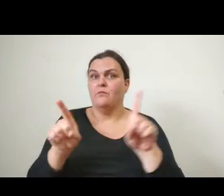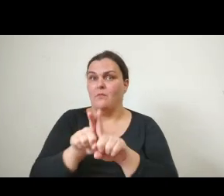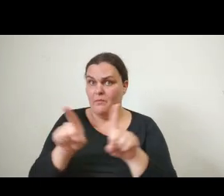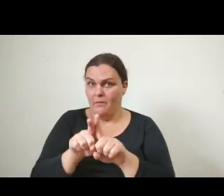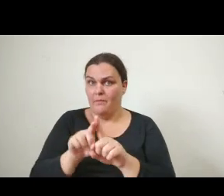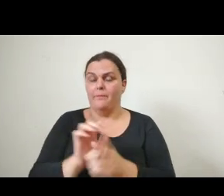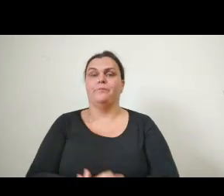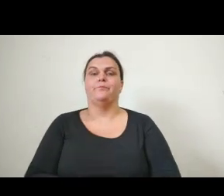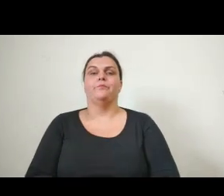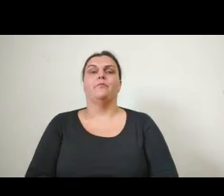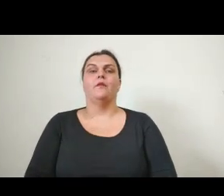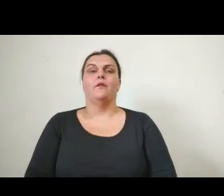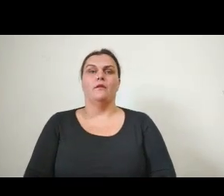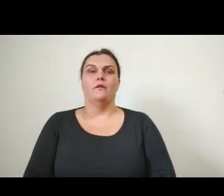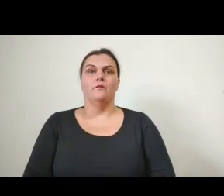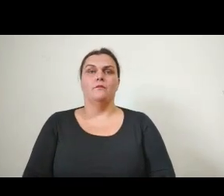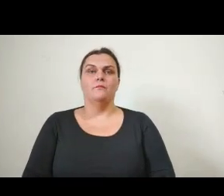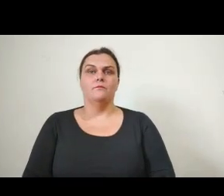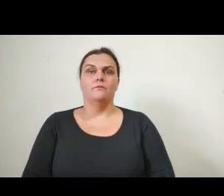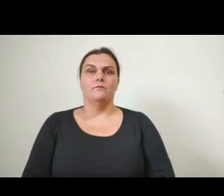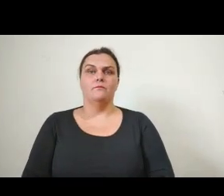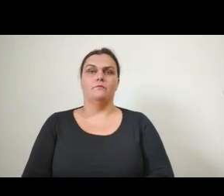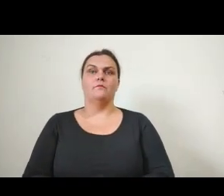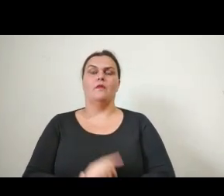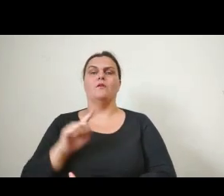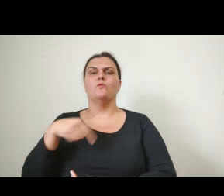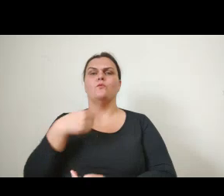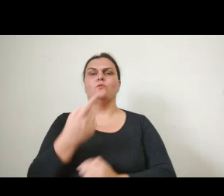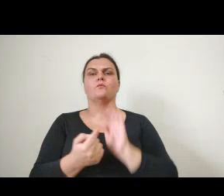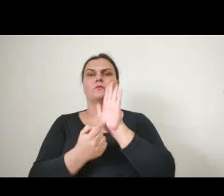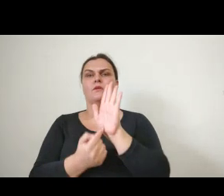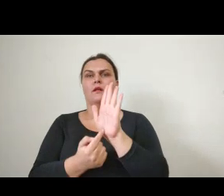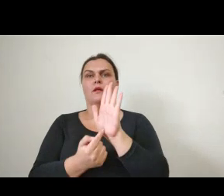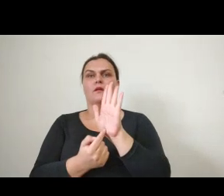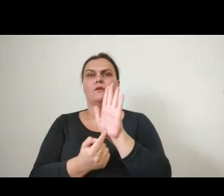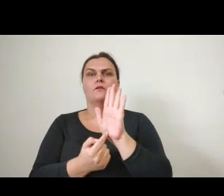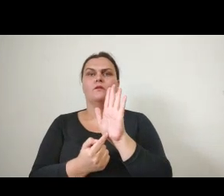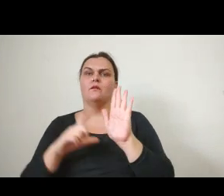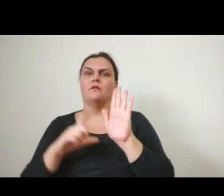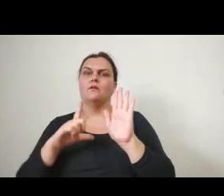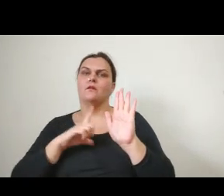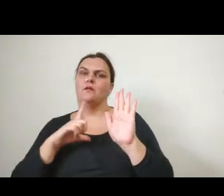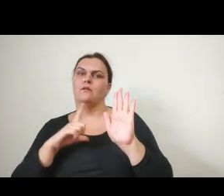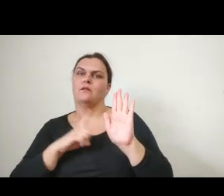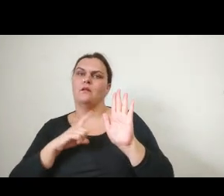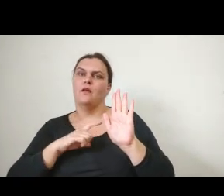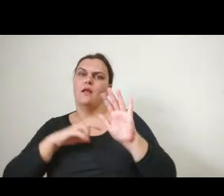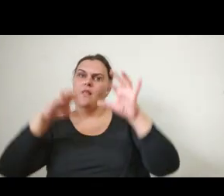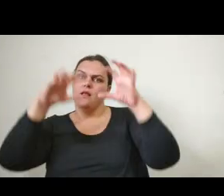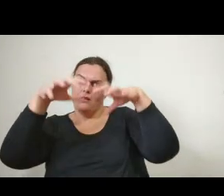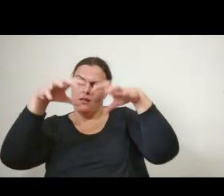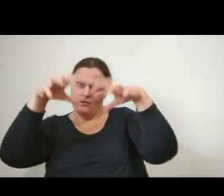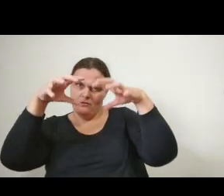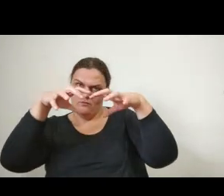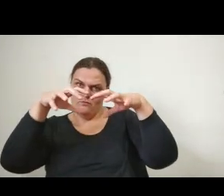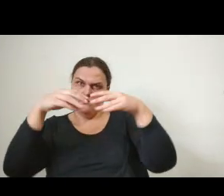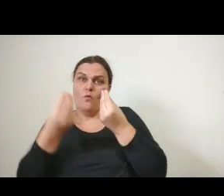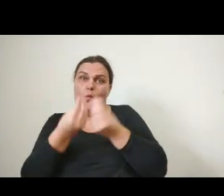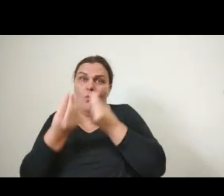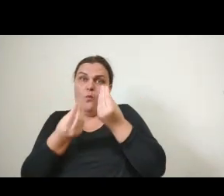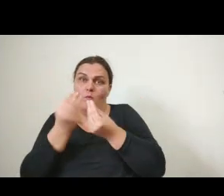também, né, projeções, previsões de mudanças no regime de chuvas. Nesse slide eu tenho,